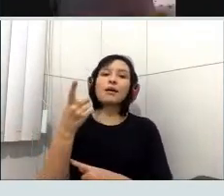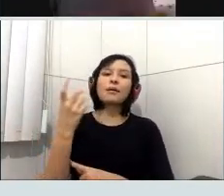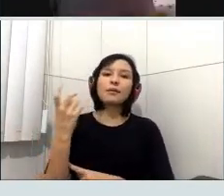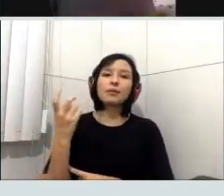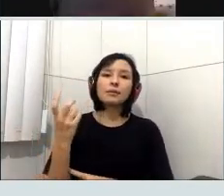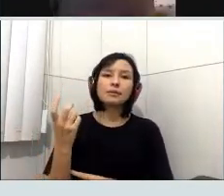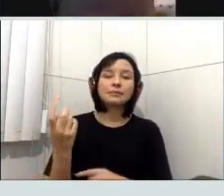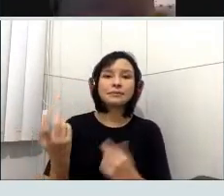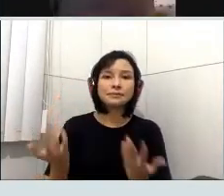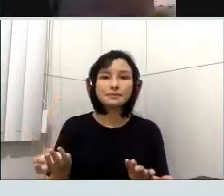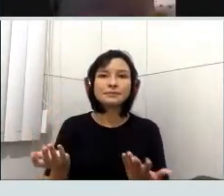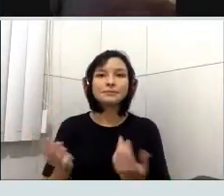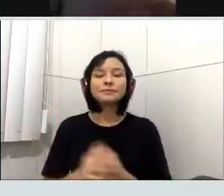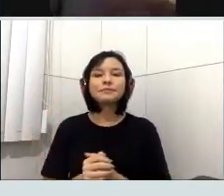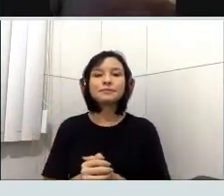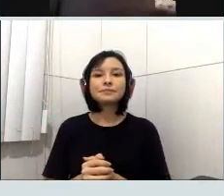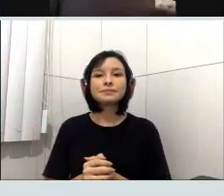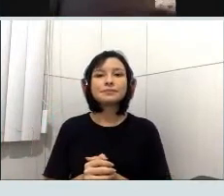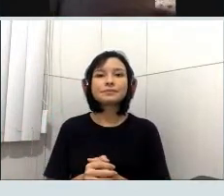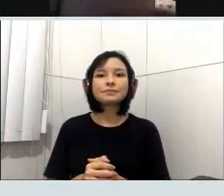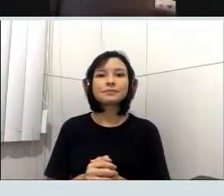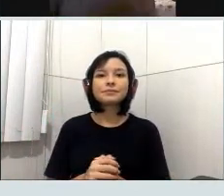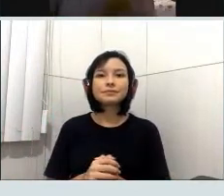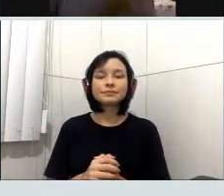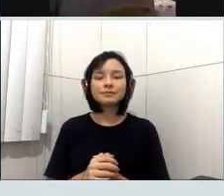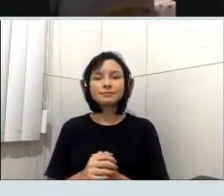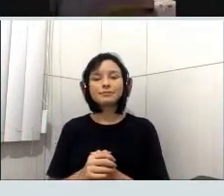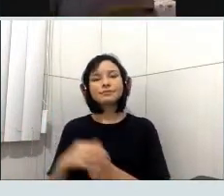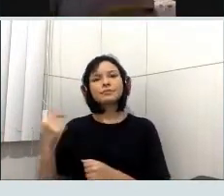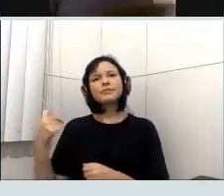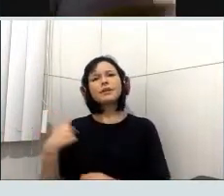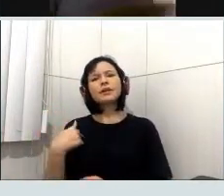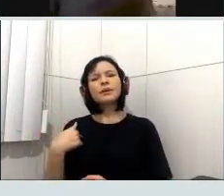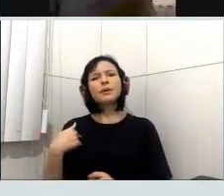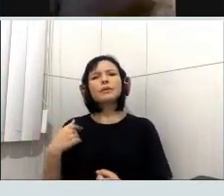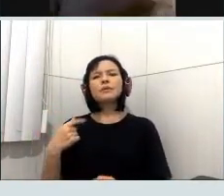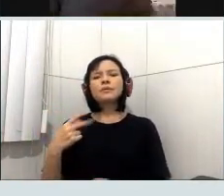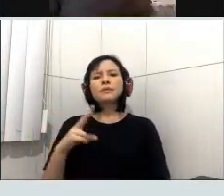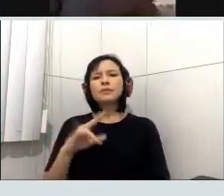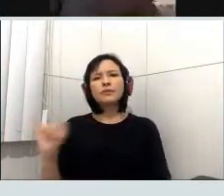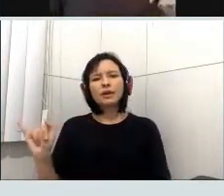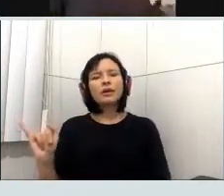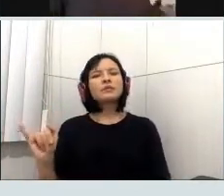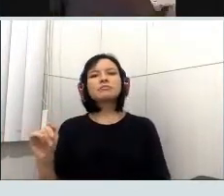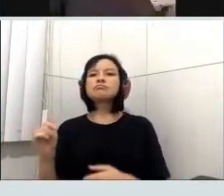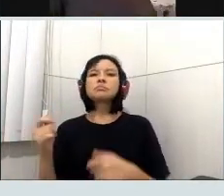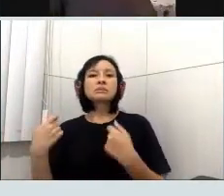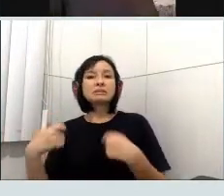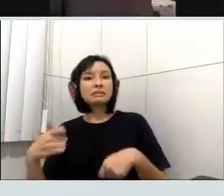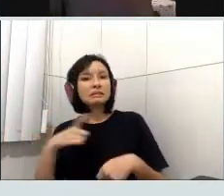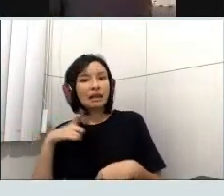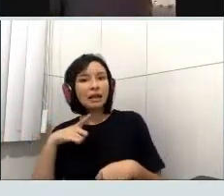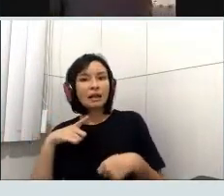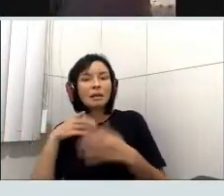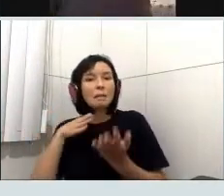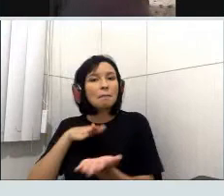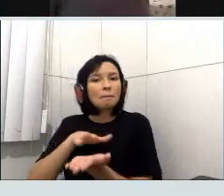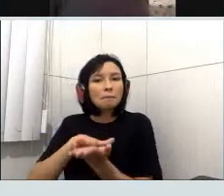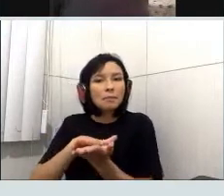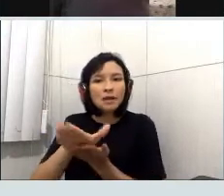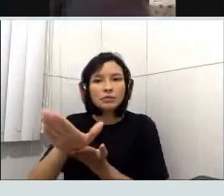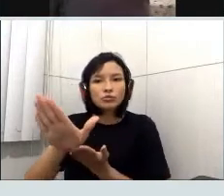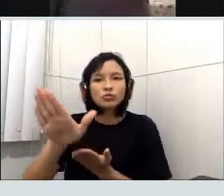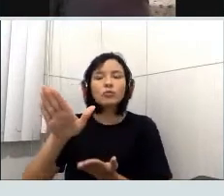enfim. É, eu vou colocar lá. Então, quem tiver disponibilidade, tiver impressora em casa, ou tiver como imprimir e sair